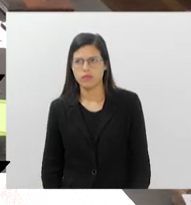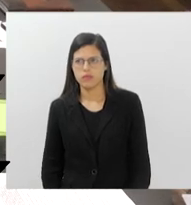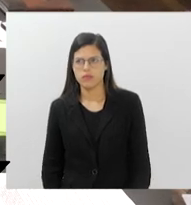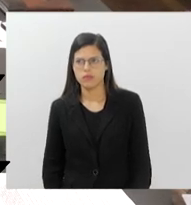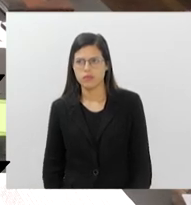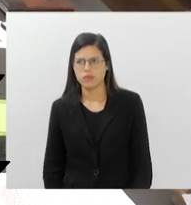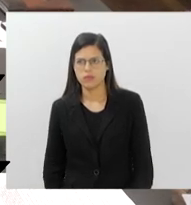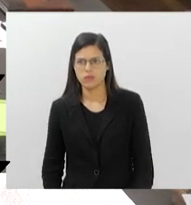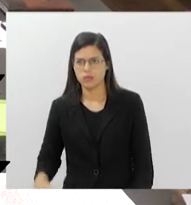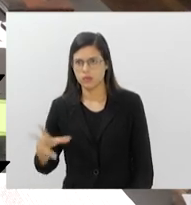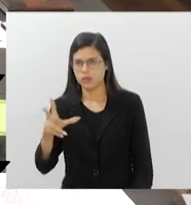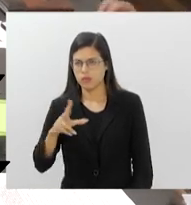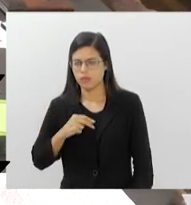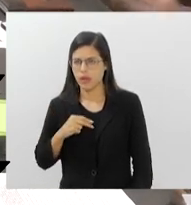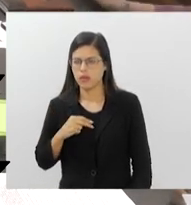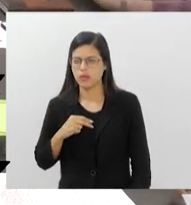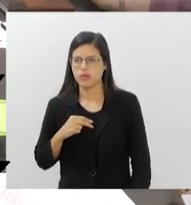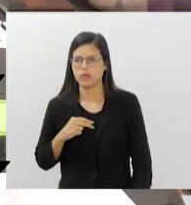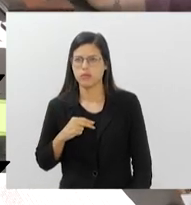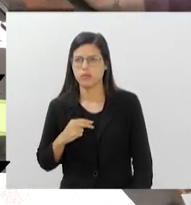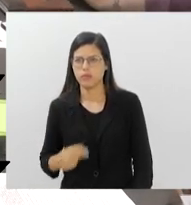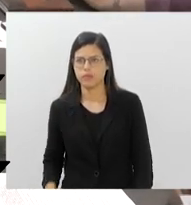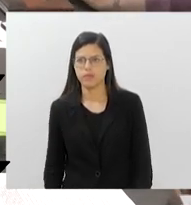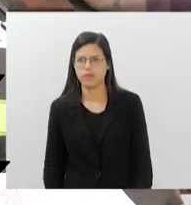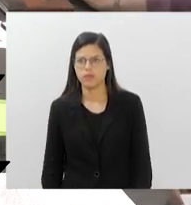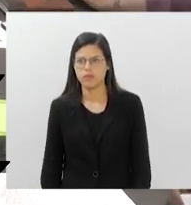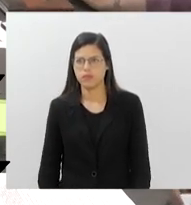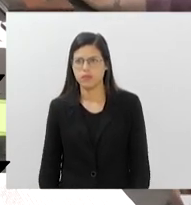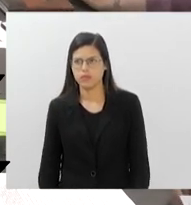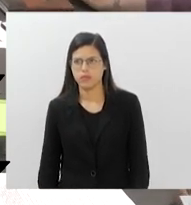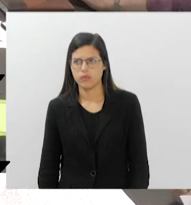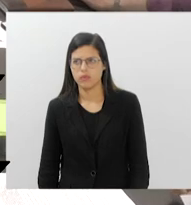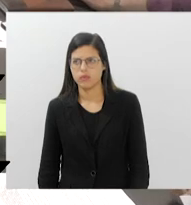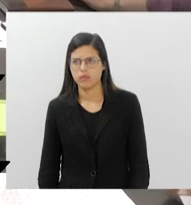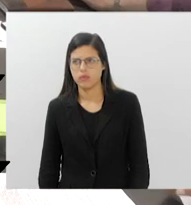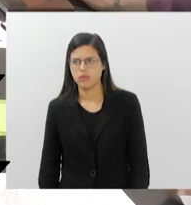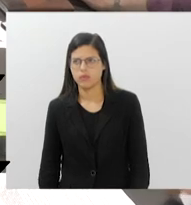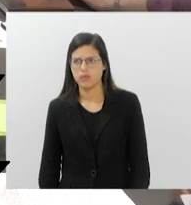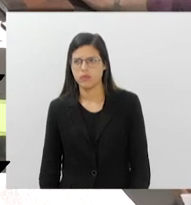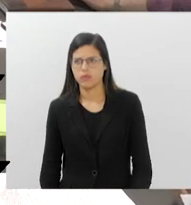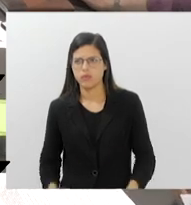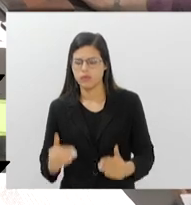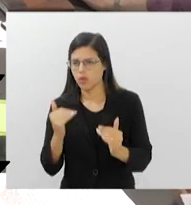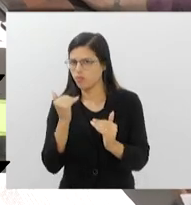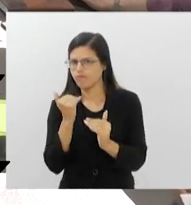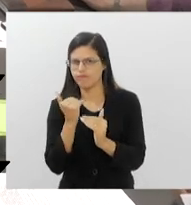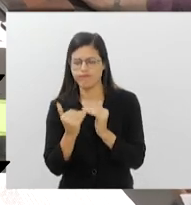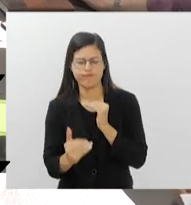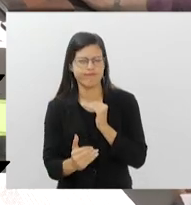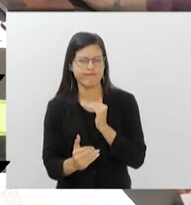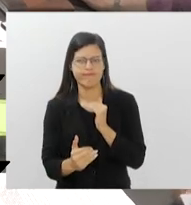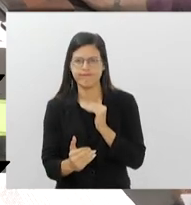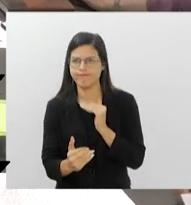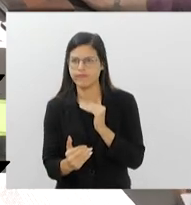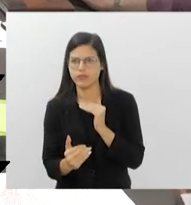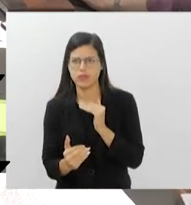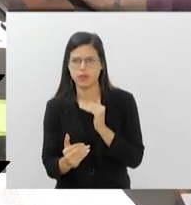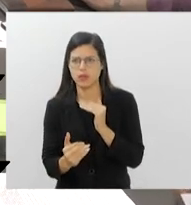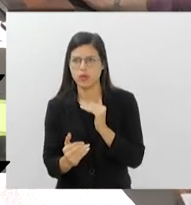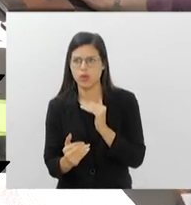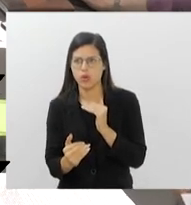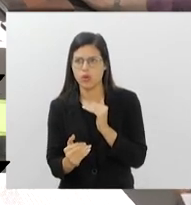eu no mérito Eu discordo profundamente de que seja projeto